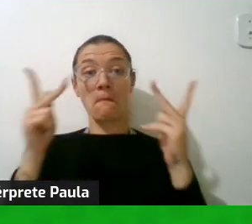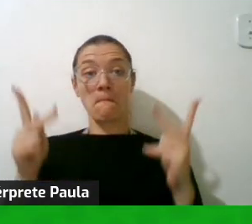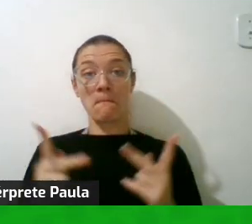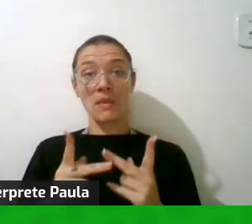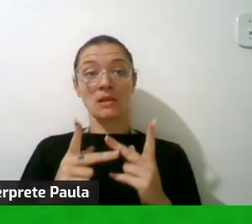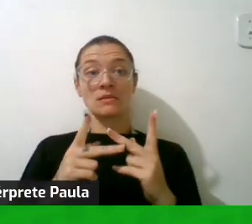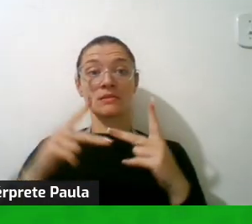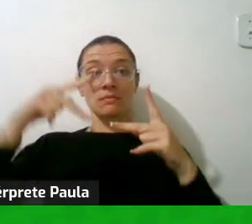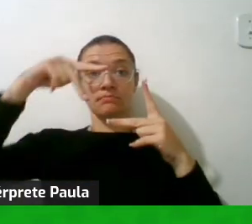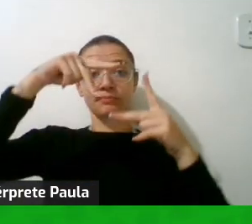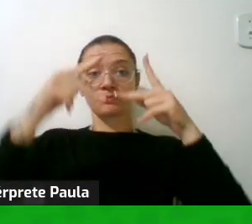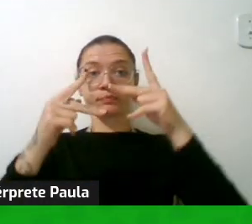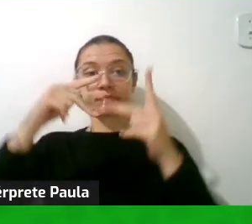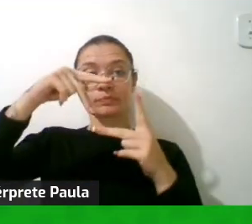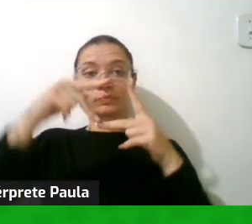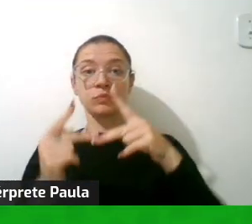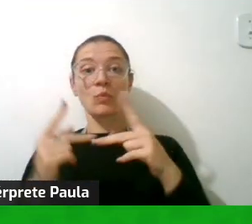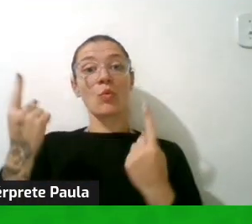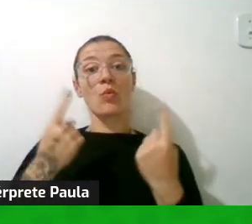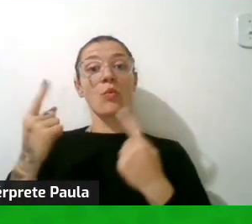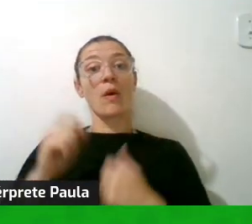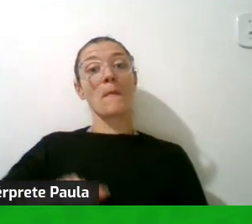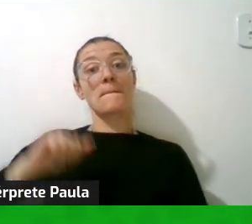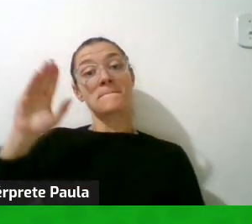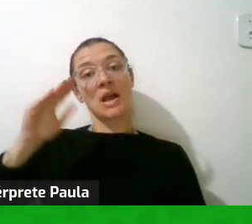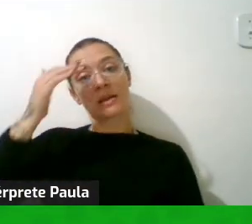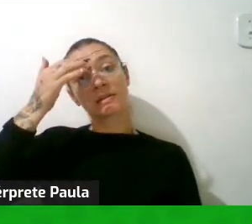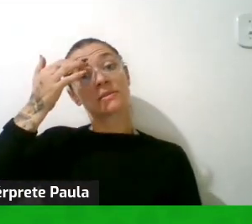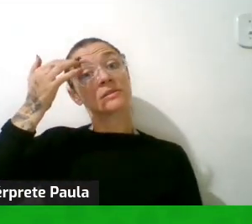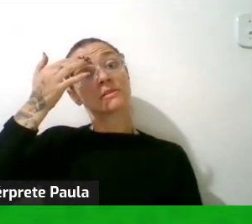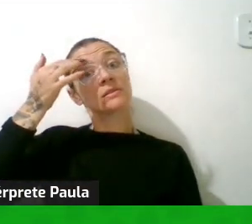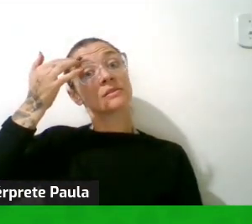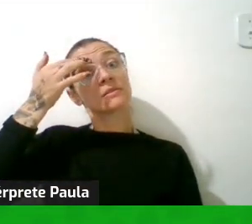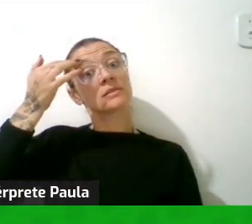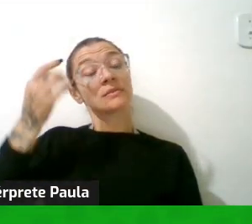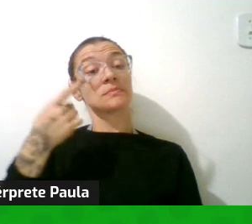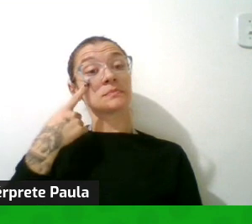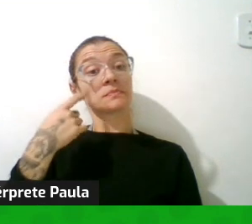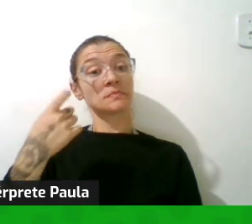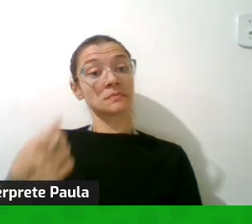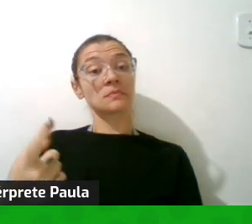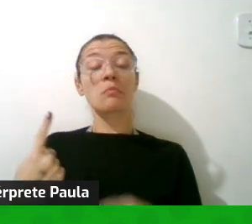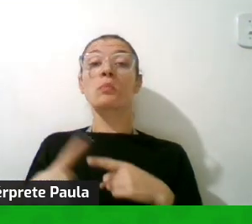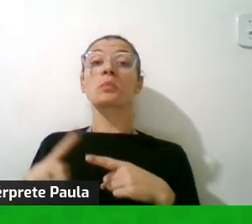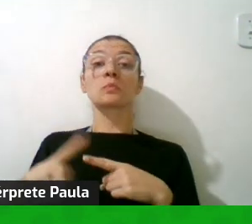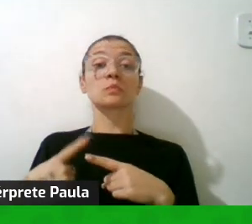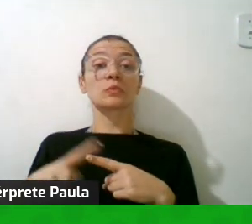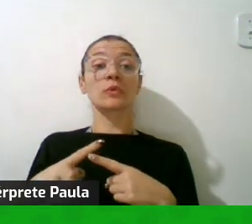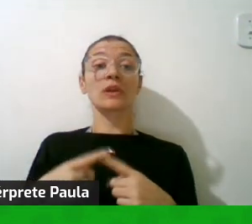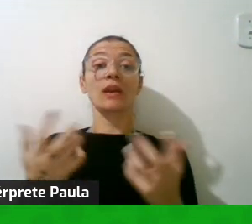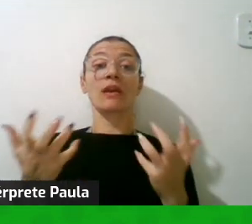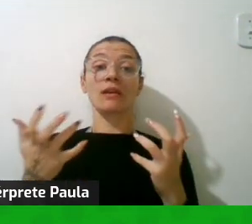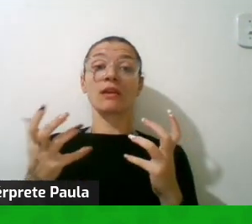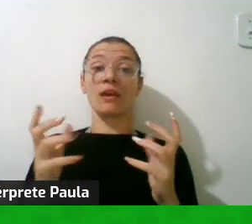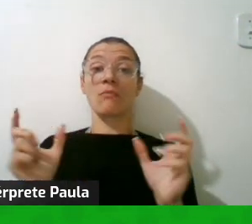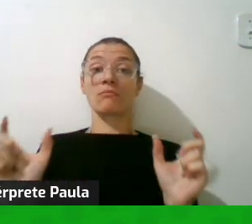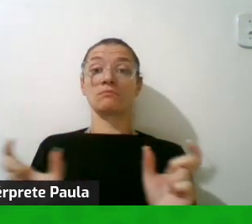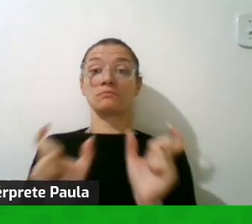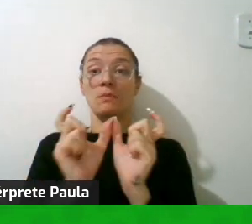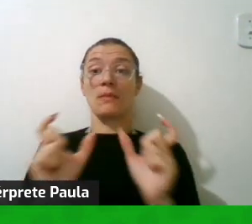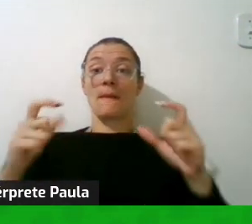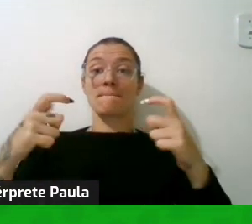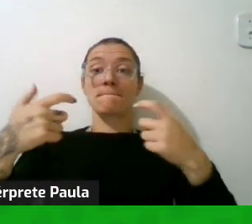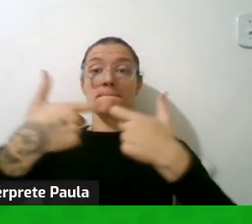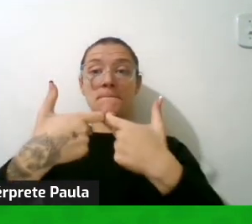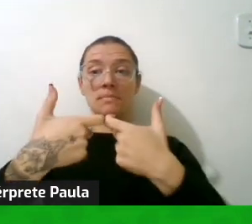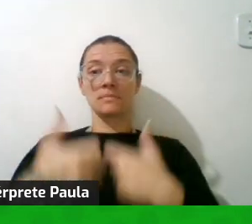qual que é a maior fatia que você está gastando esse valor. Normalmente é um interessante porque você quer saber parte de um valor inteiro, né? E aqui